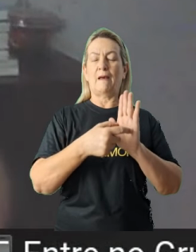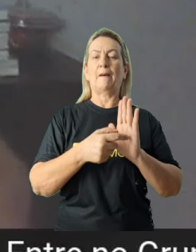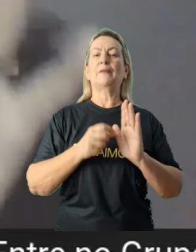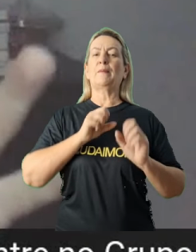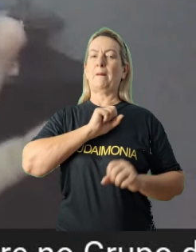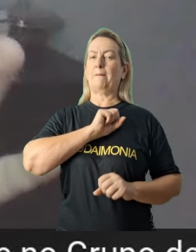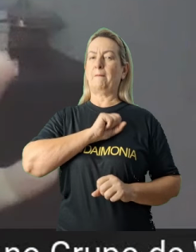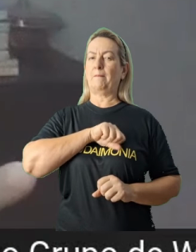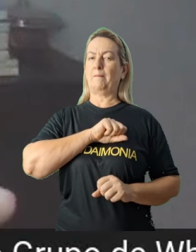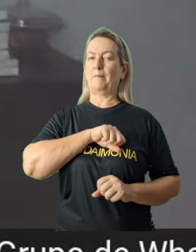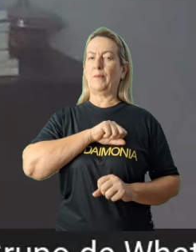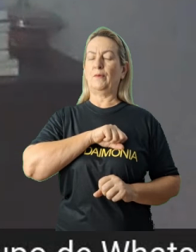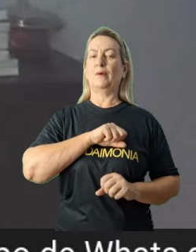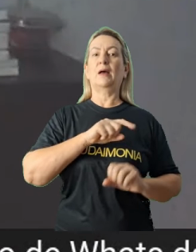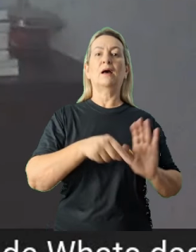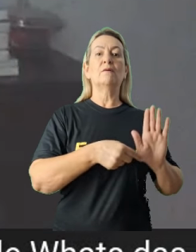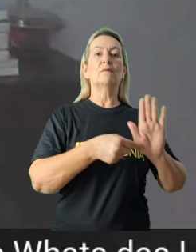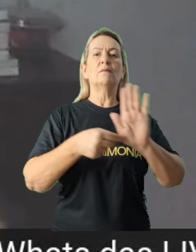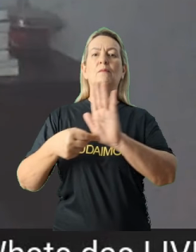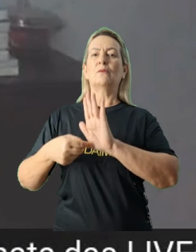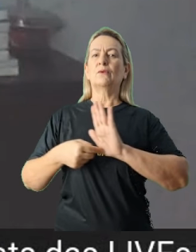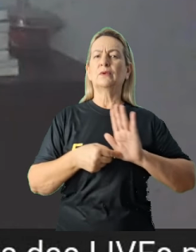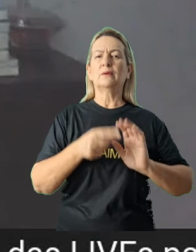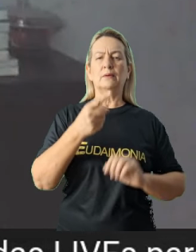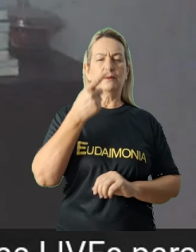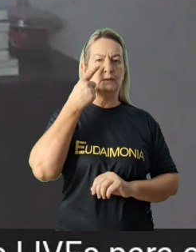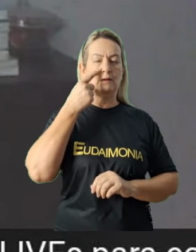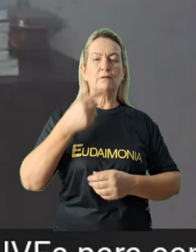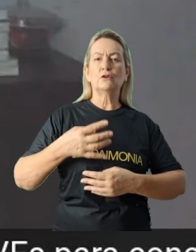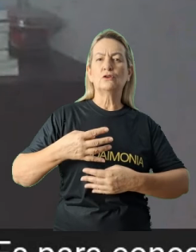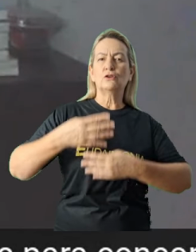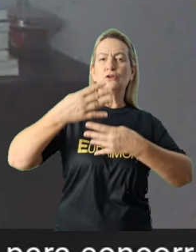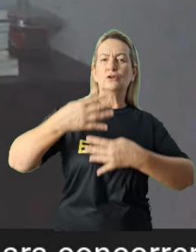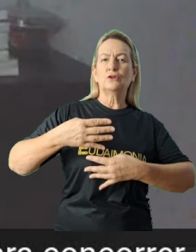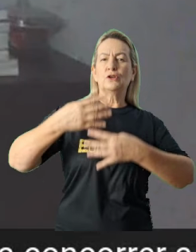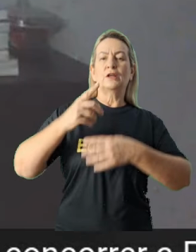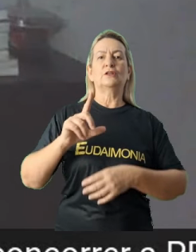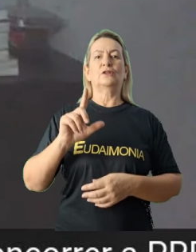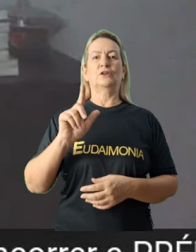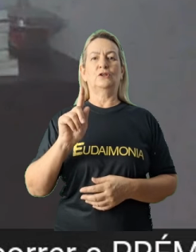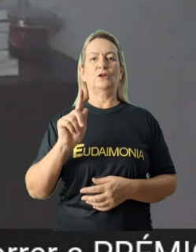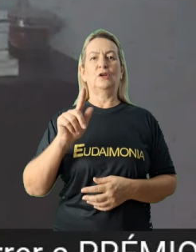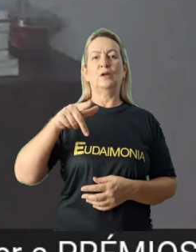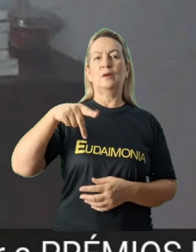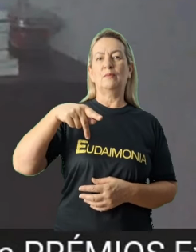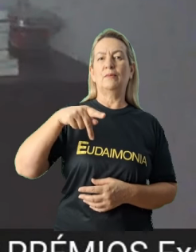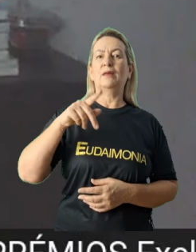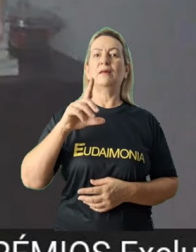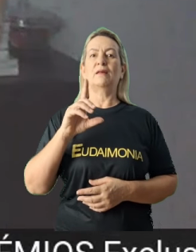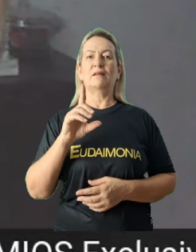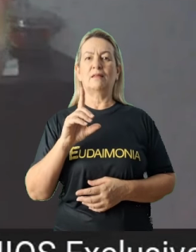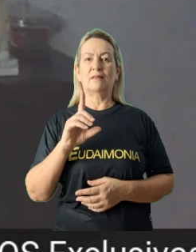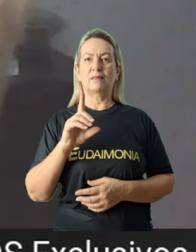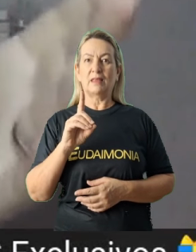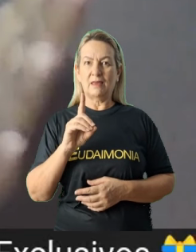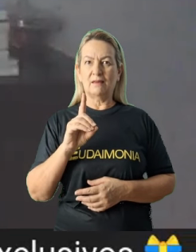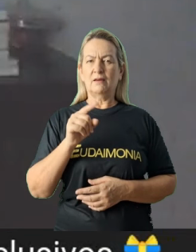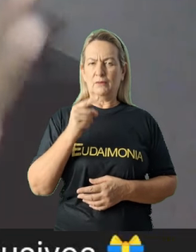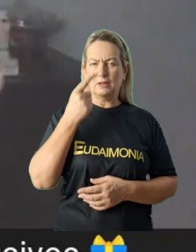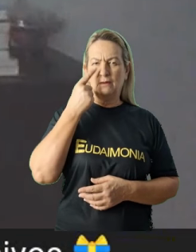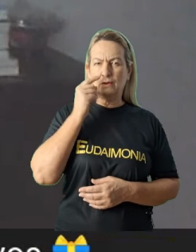vou começar, inclusive, fazendo uma demonstração. Você já ouviu falar em chat GPT? É claro que você já ouviu falar,